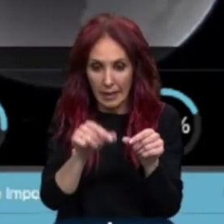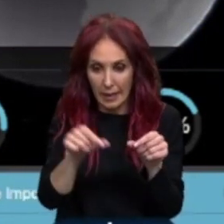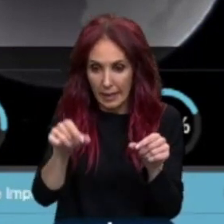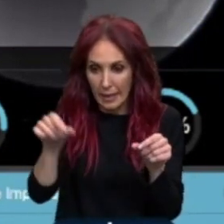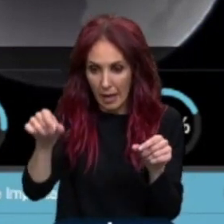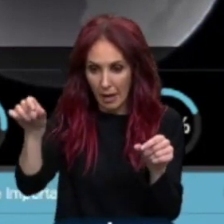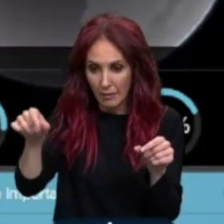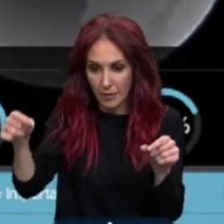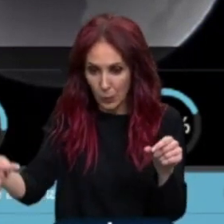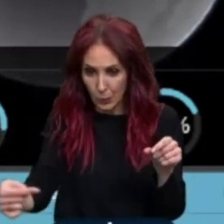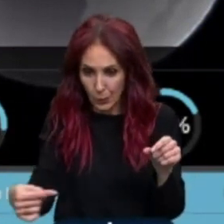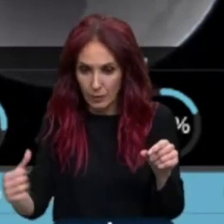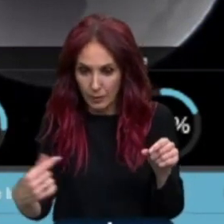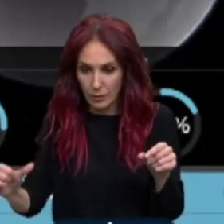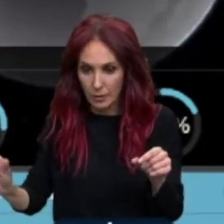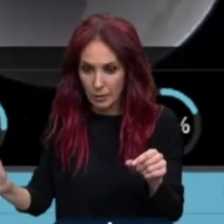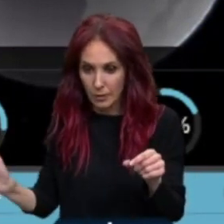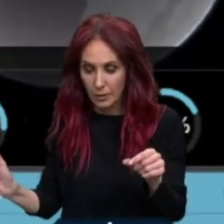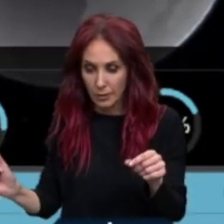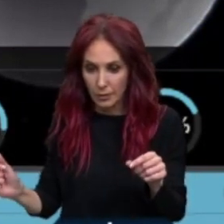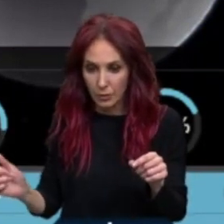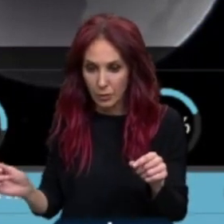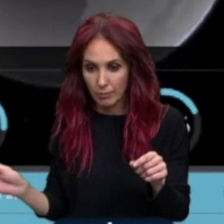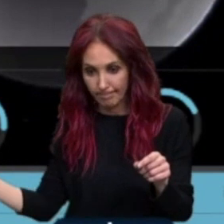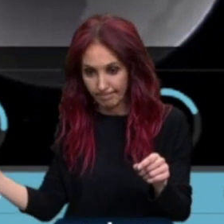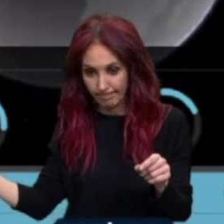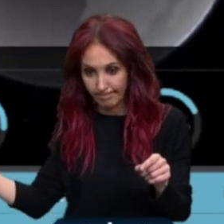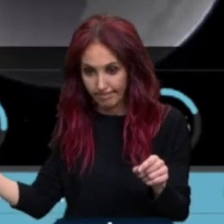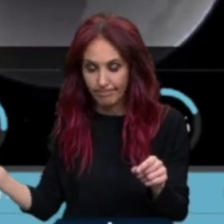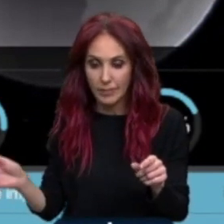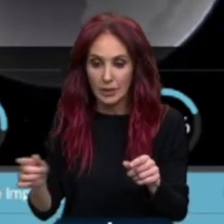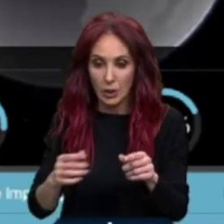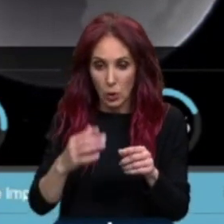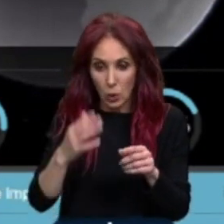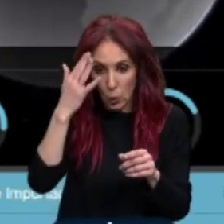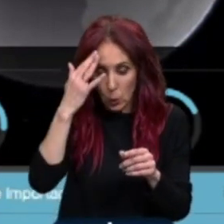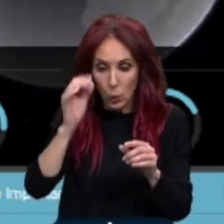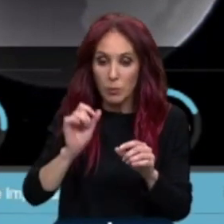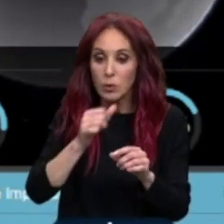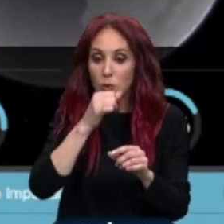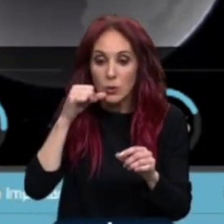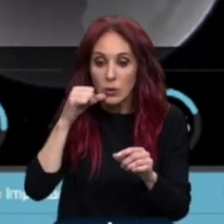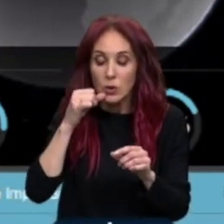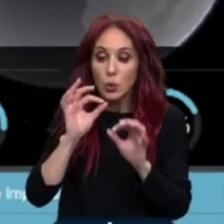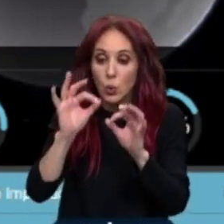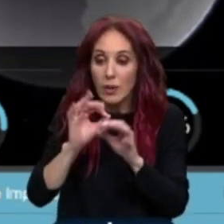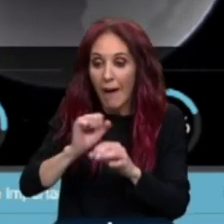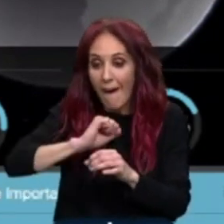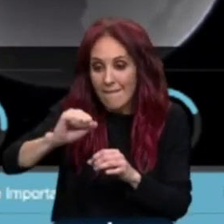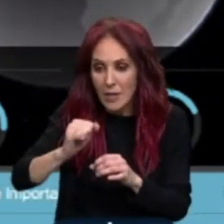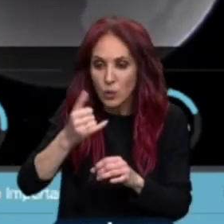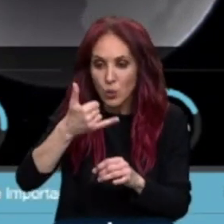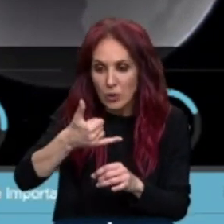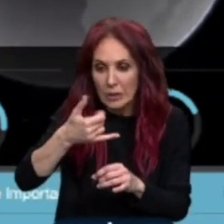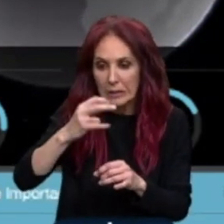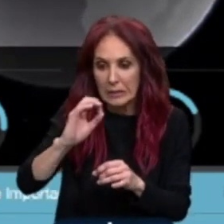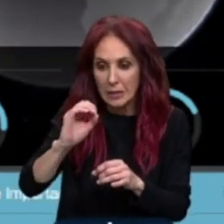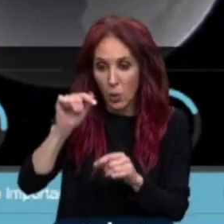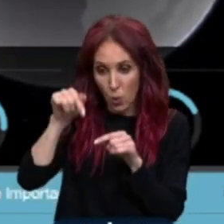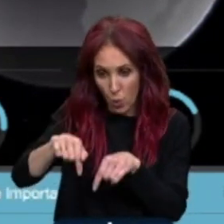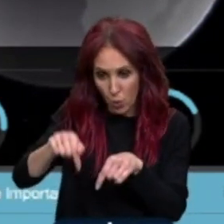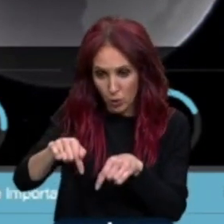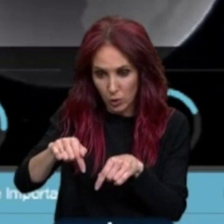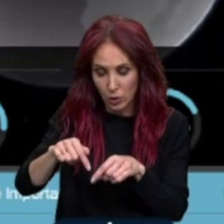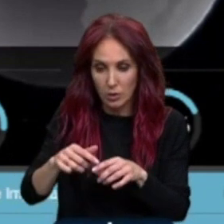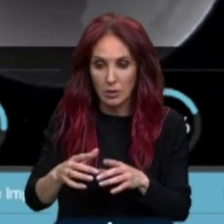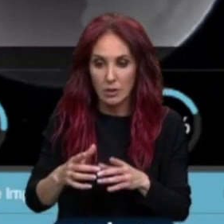nos dá o número de internados, que são o azul mais claro, e o número de pessoas em cuidados intensivos, são 230 hoje.